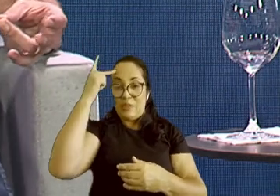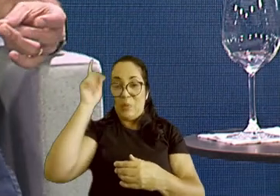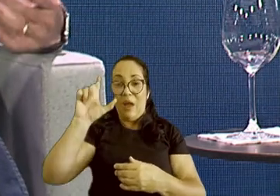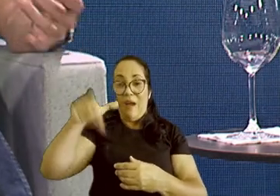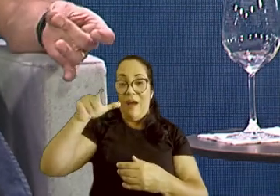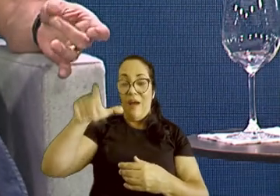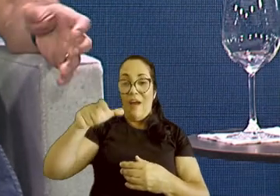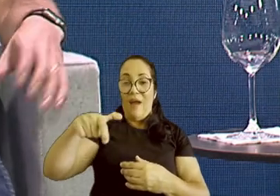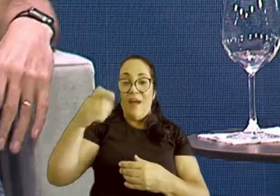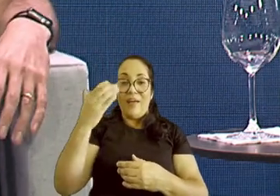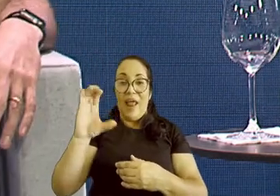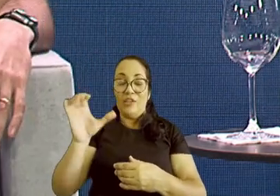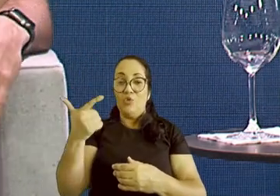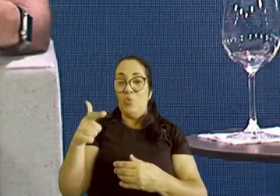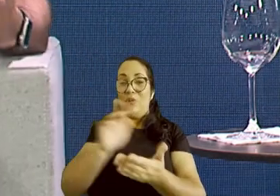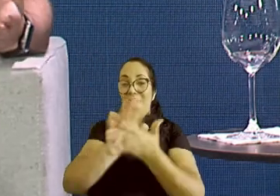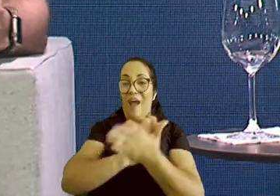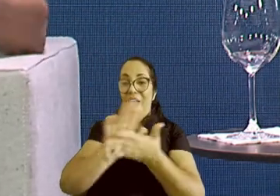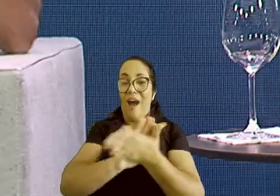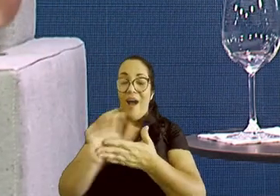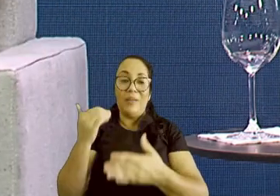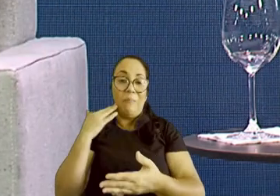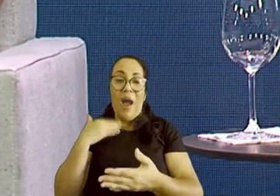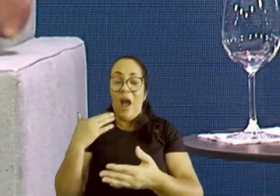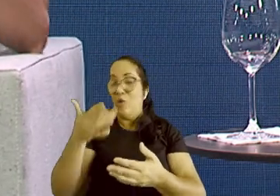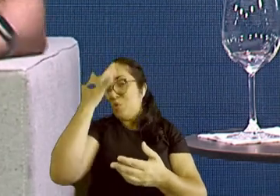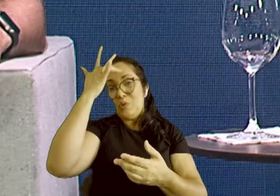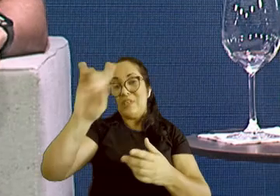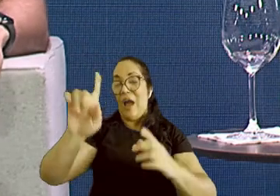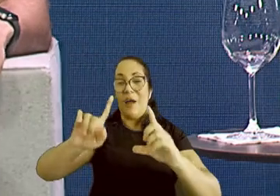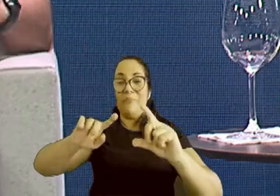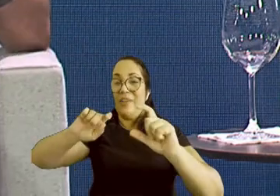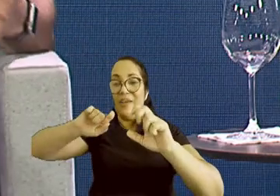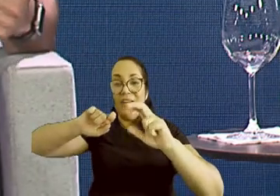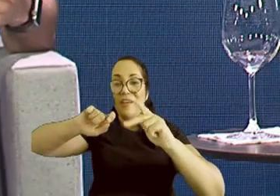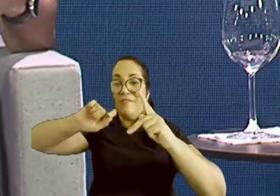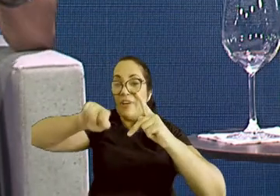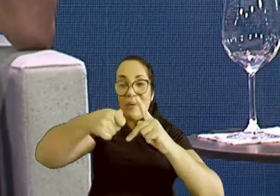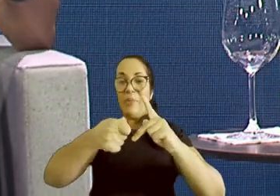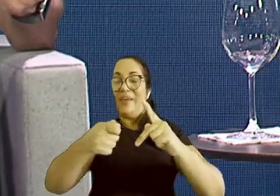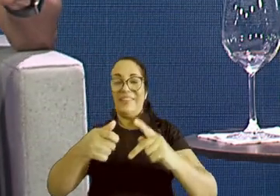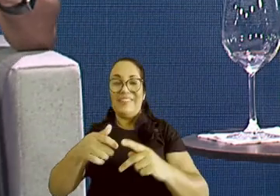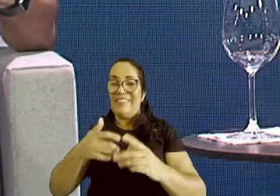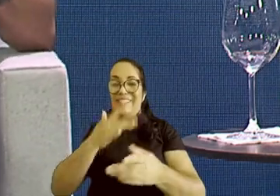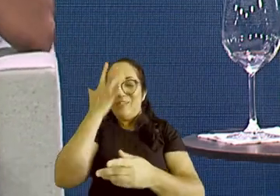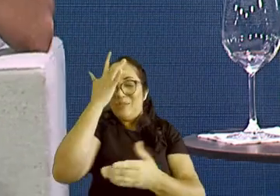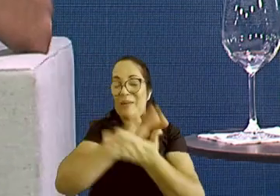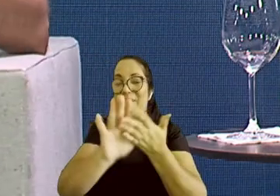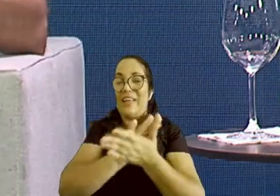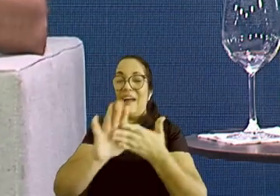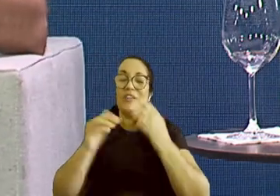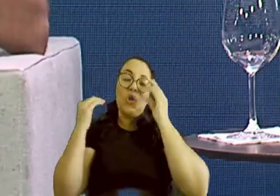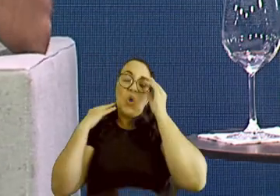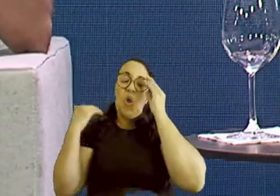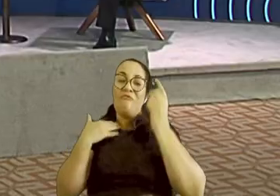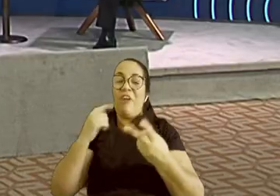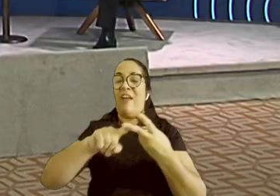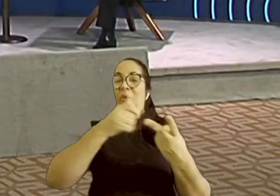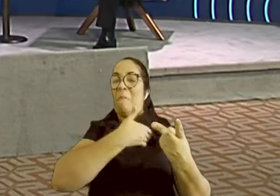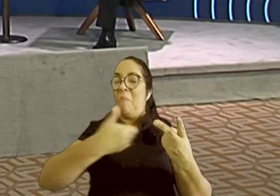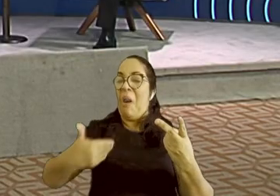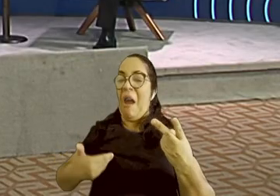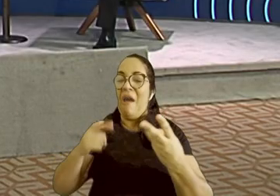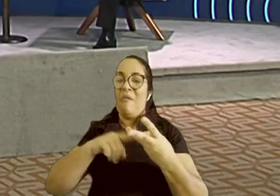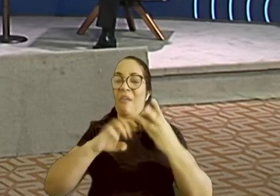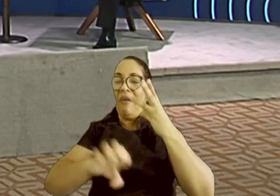não consegue fazer um pics né então nem os bancos nem o governo nem as fintechs nem as